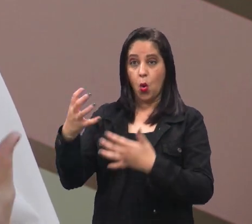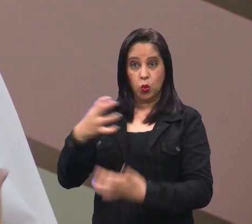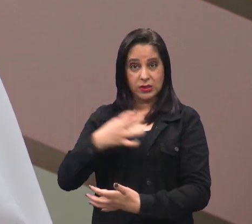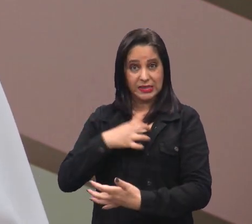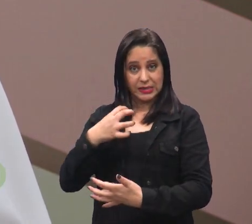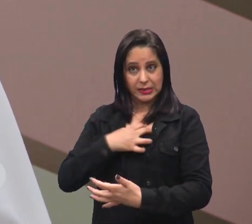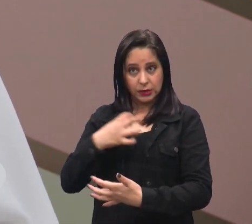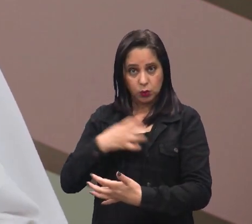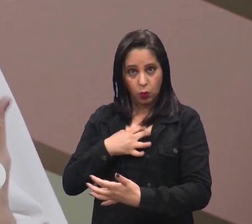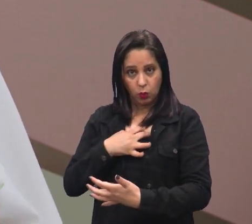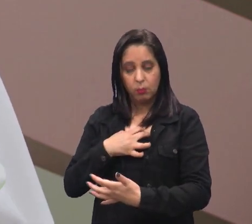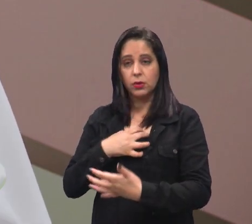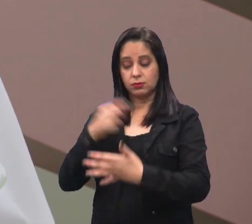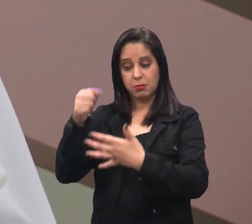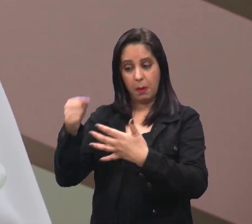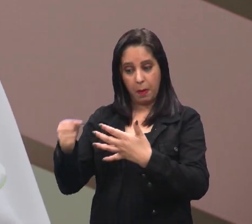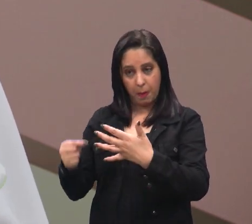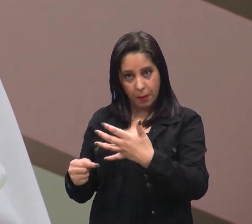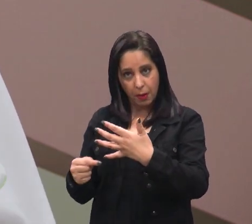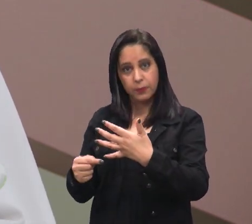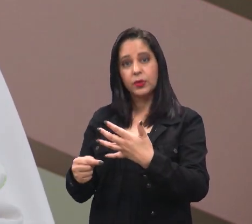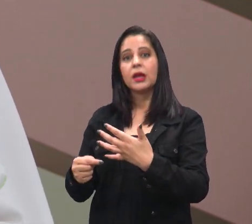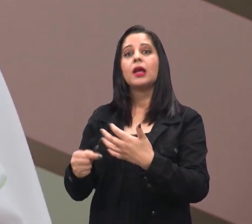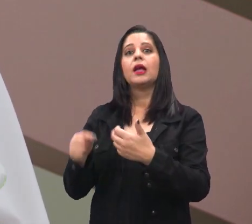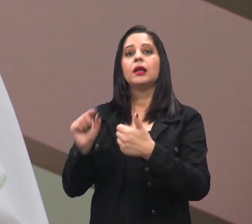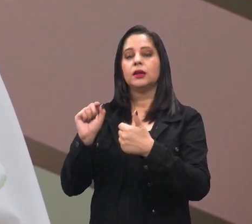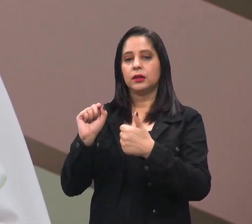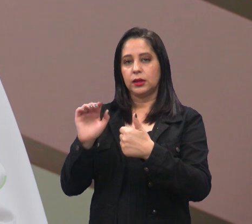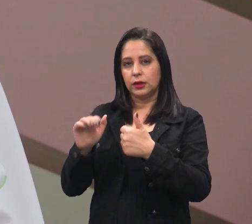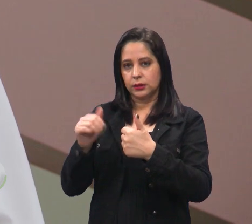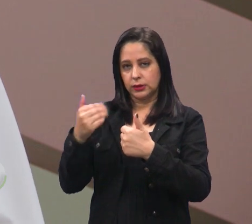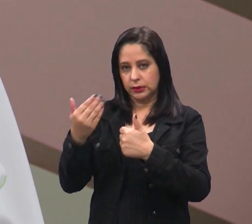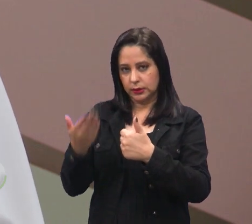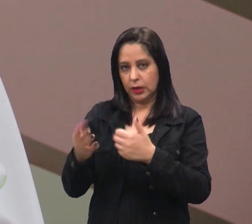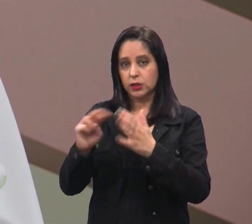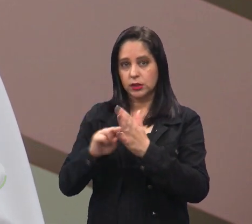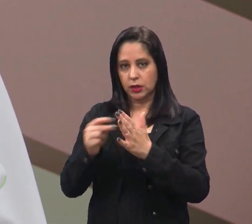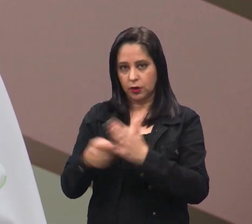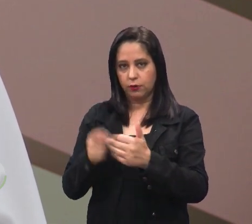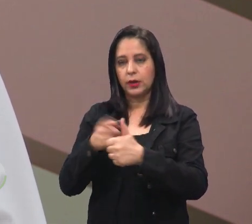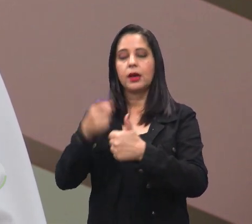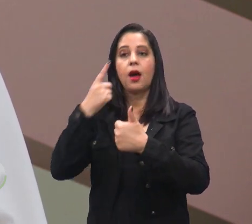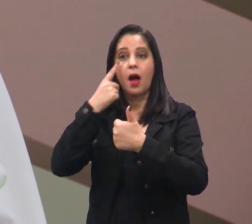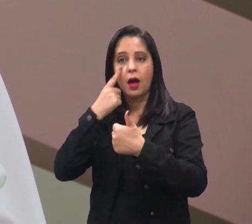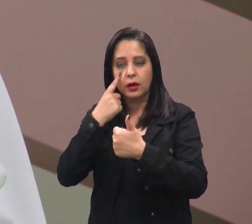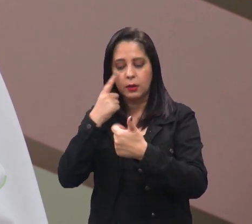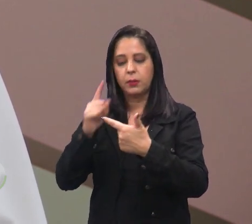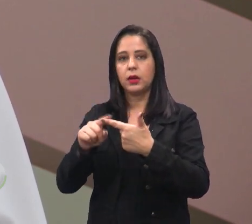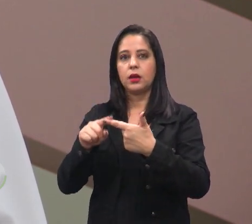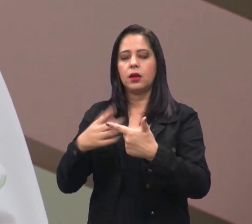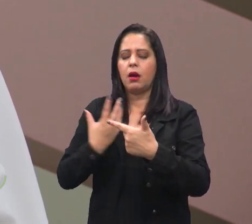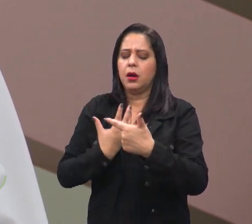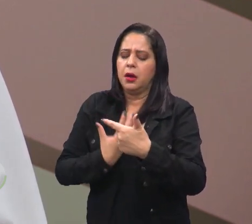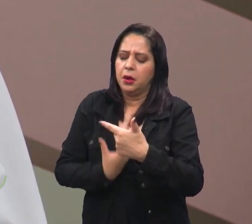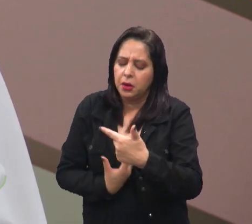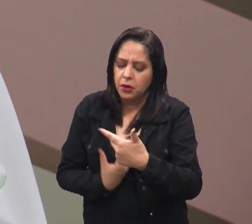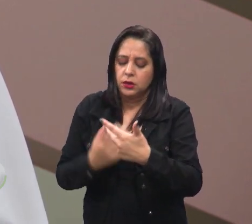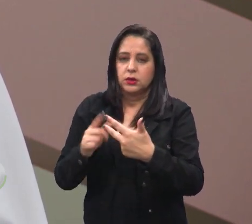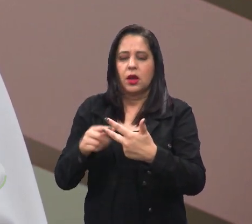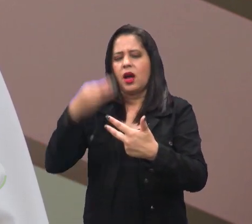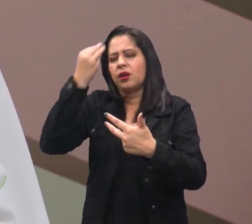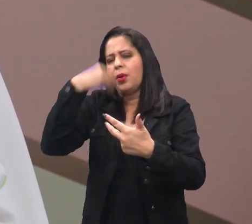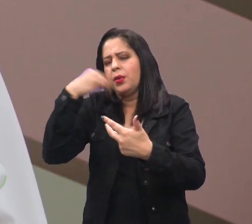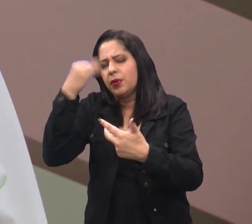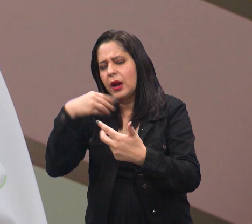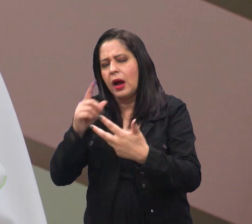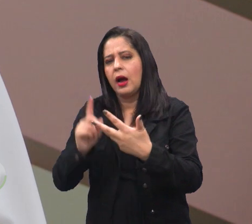de uma falência da produção de células sanguíneas, então, também você vai ter uma anemia, um cansaço, uma